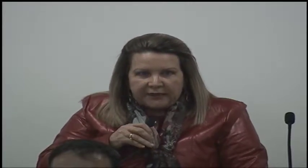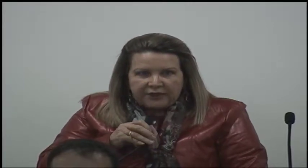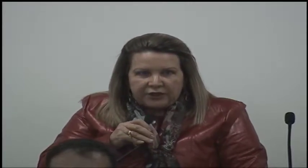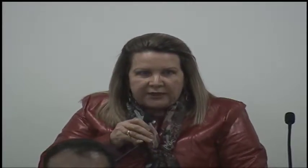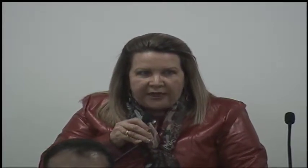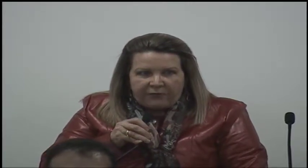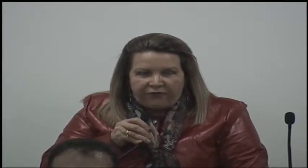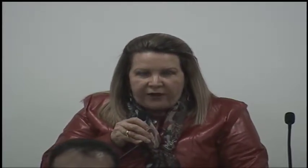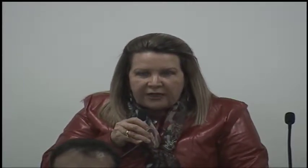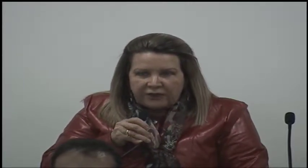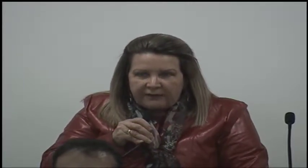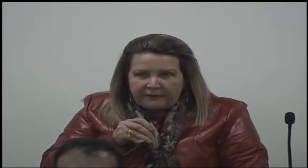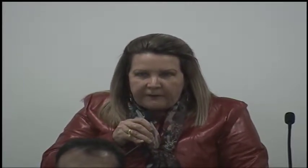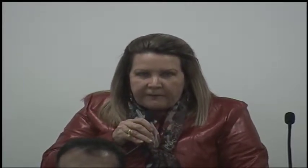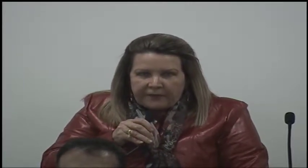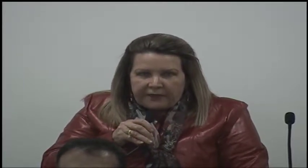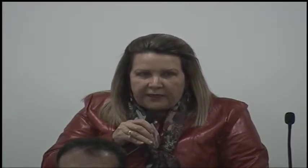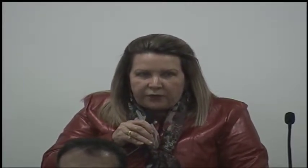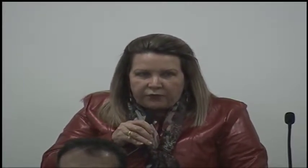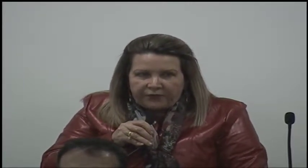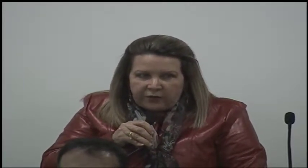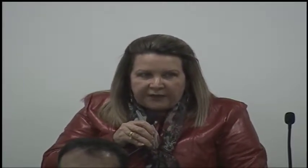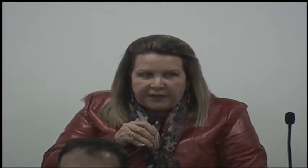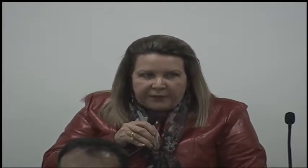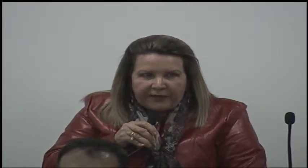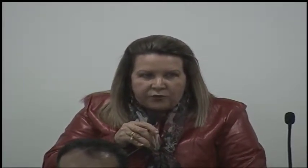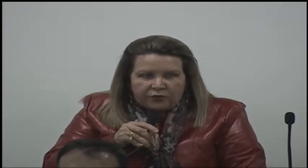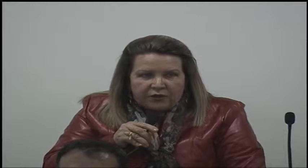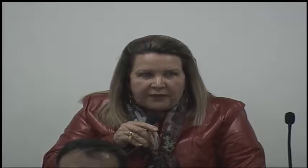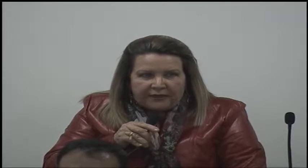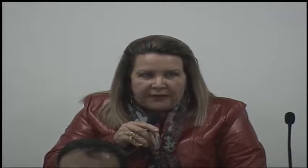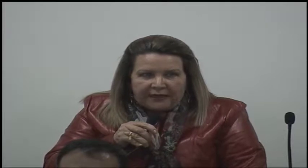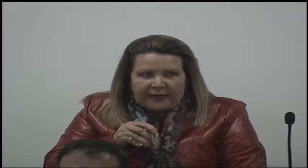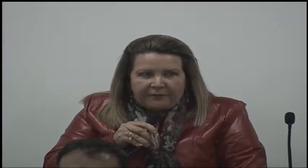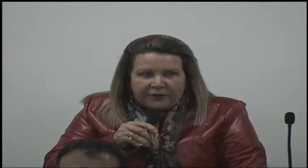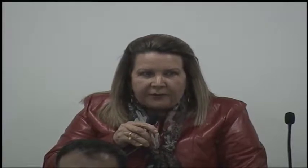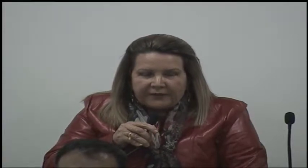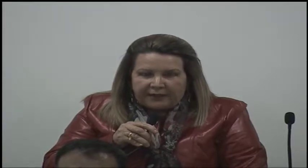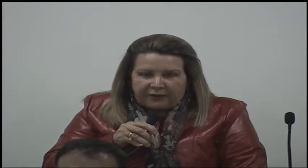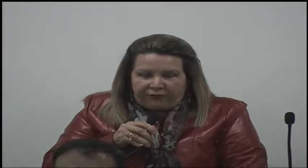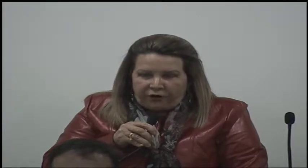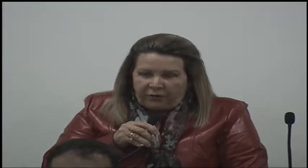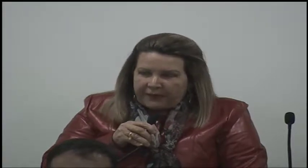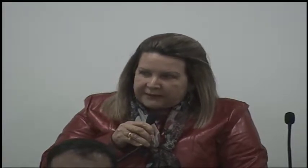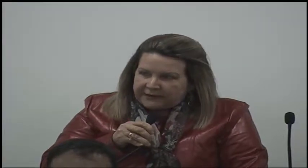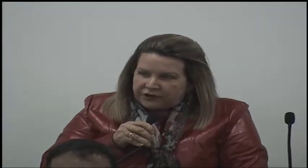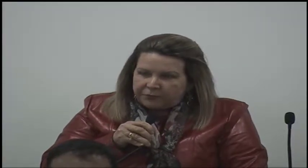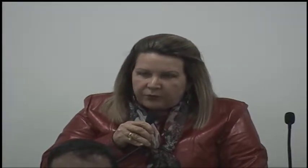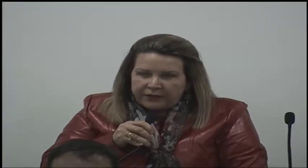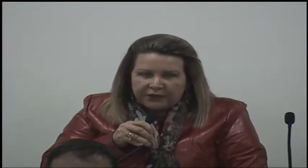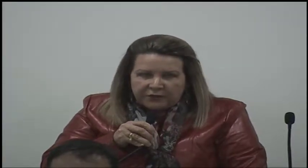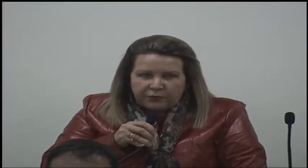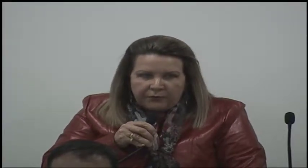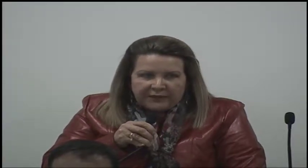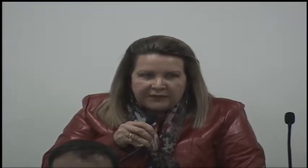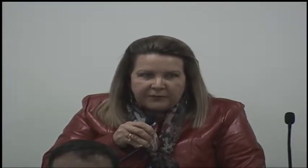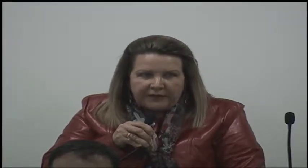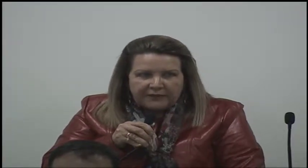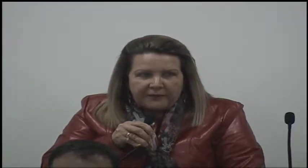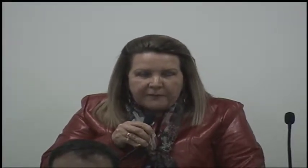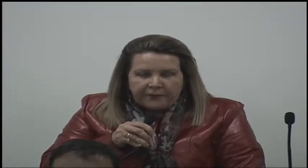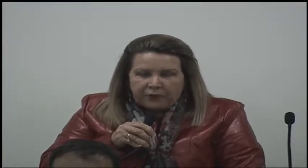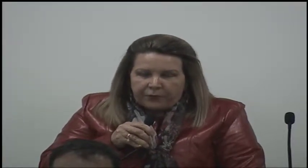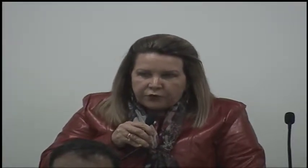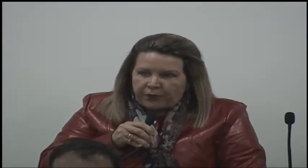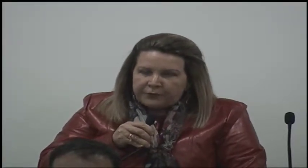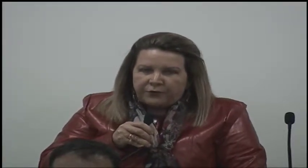adolescente que é uma faixa e eu venho percebendo que ela de uma certa forma existe políticas públicas mais